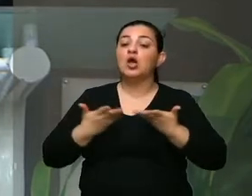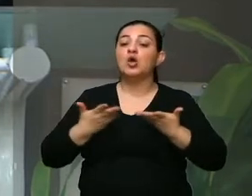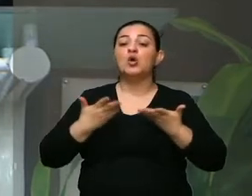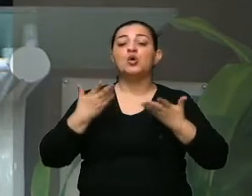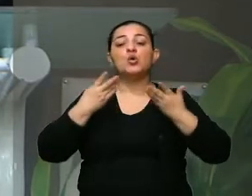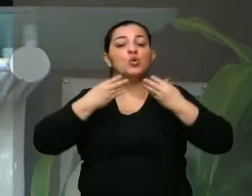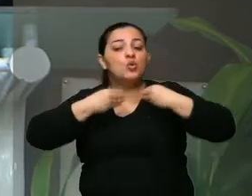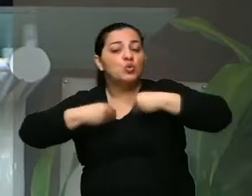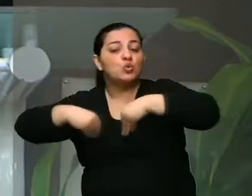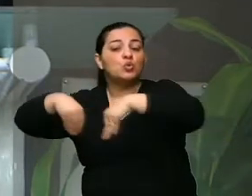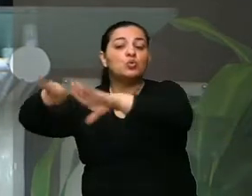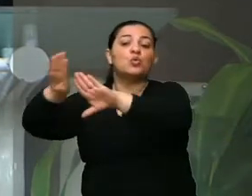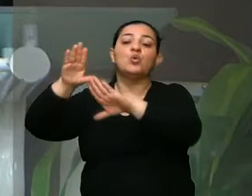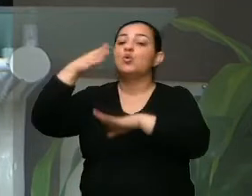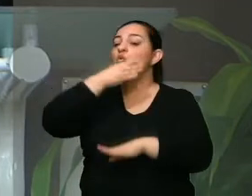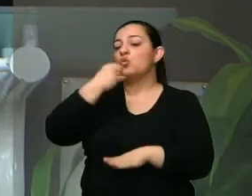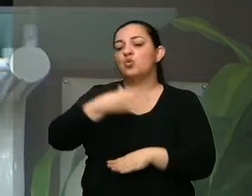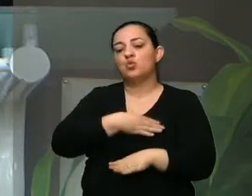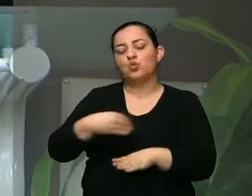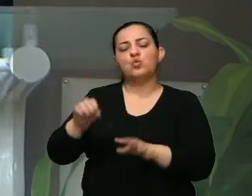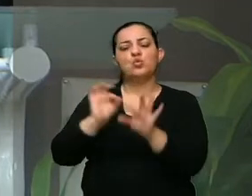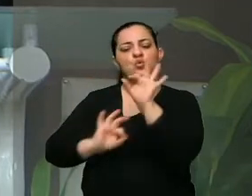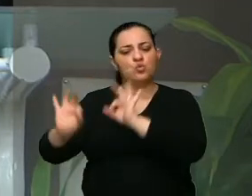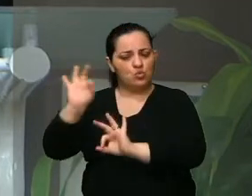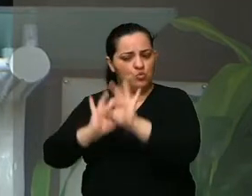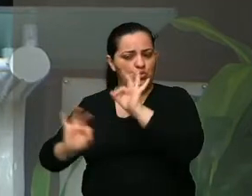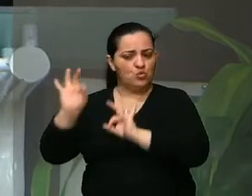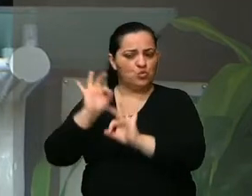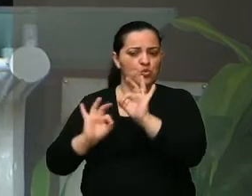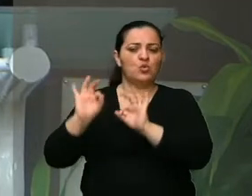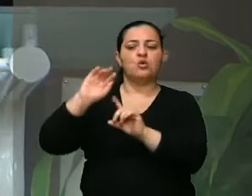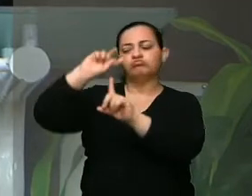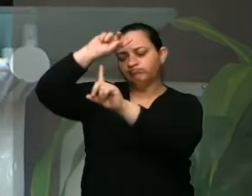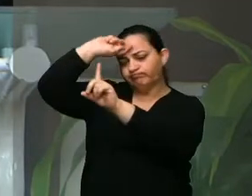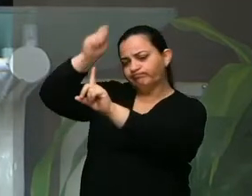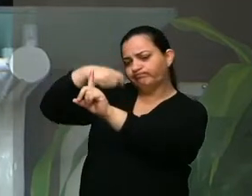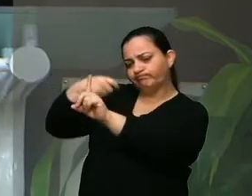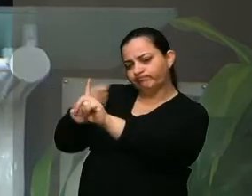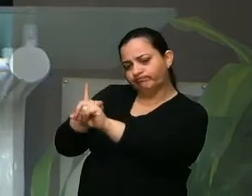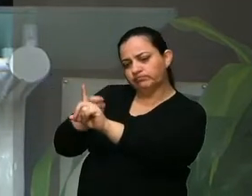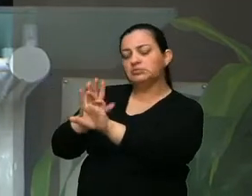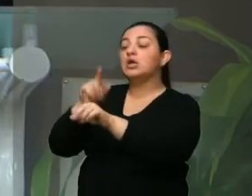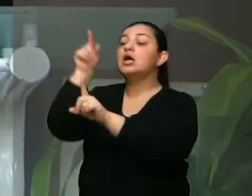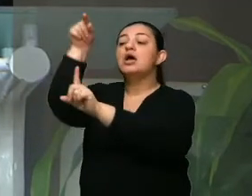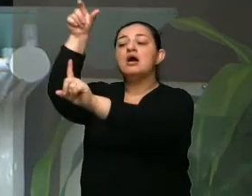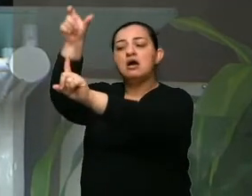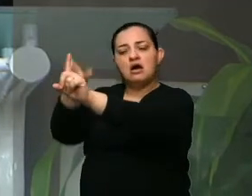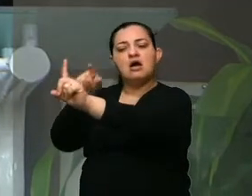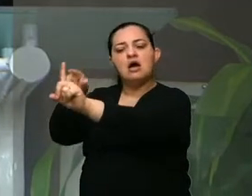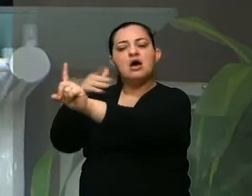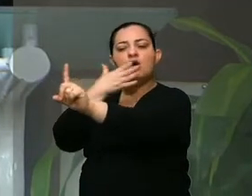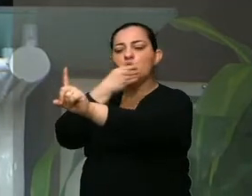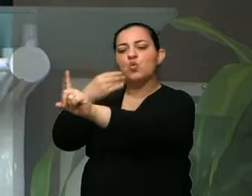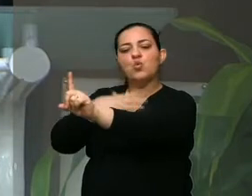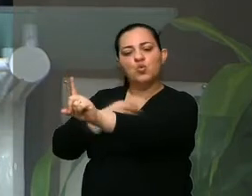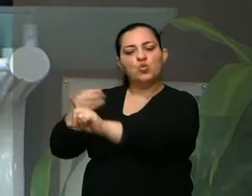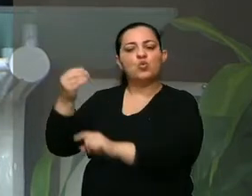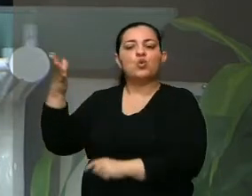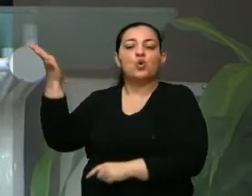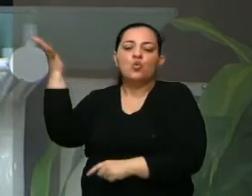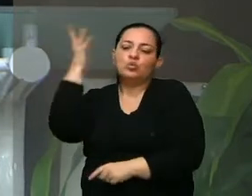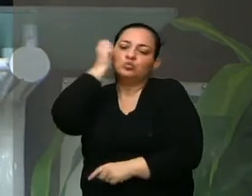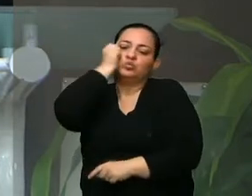aquele filho para fora e ele fez uma cerimônia ele disse este é o meu filho eu adotei minha